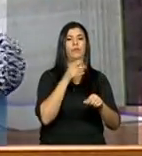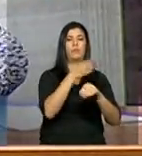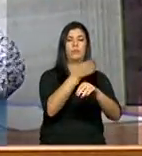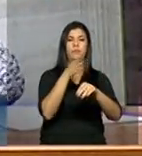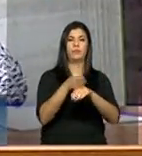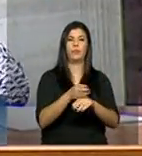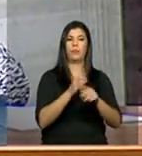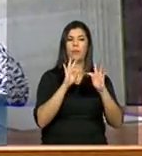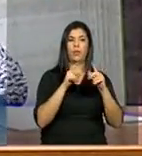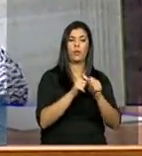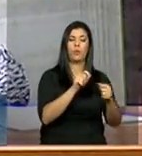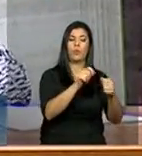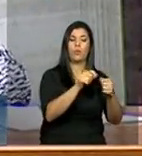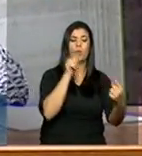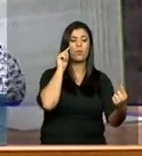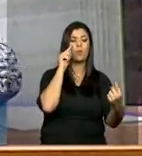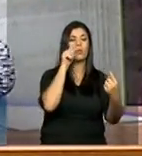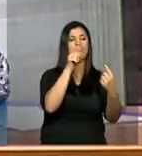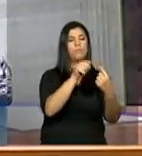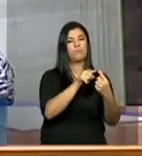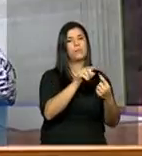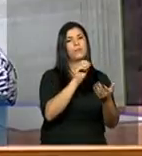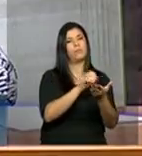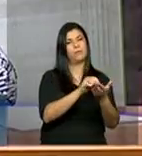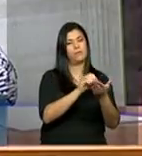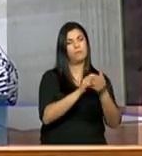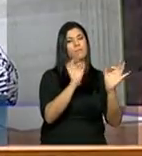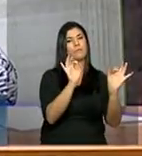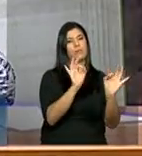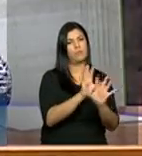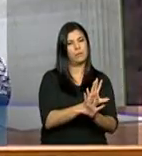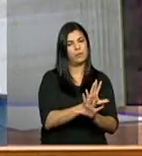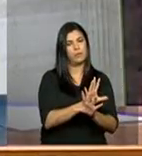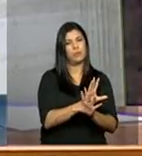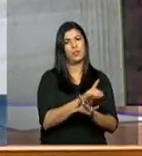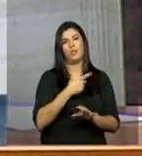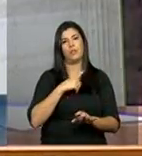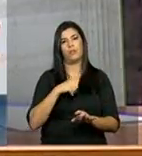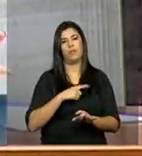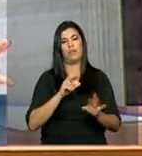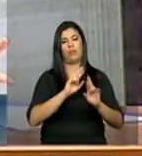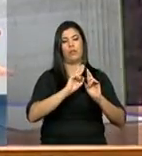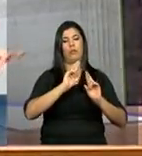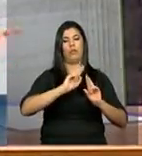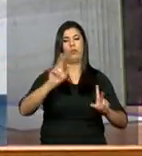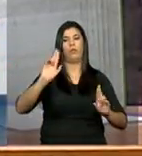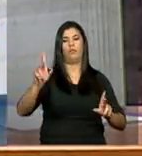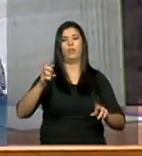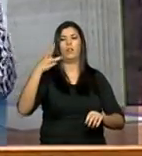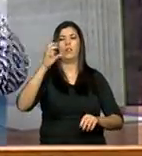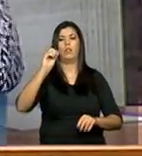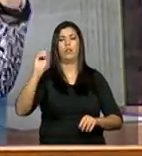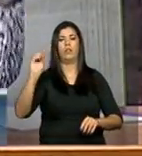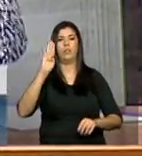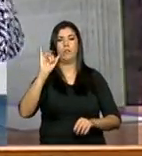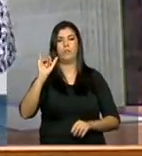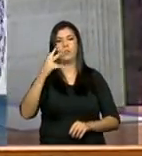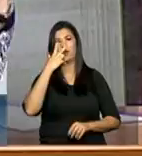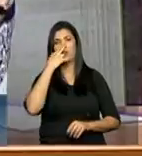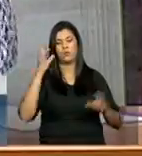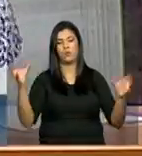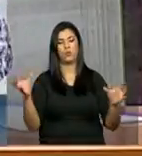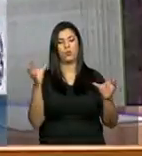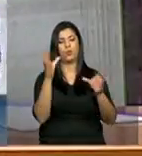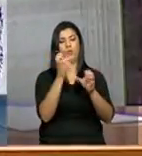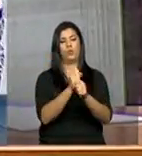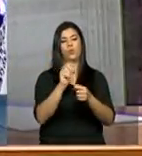nós prevíamos concluir e, de fato, concluímos. Então, não tem uma diferença de 300 bilhões. Acho que você juntou a